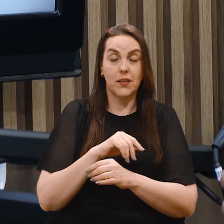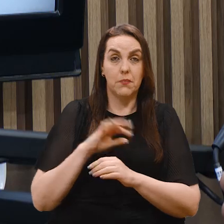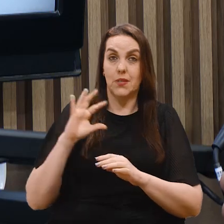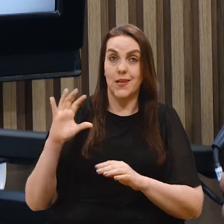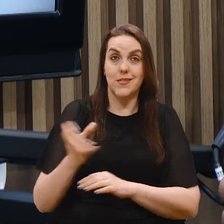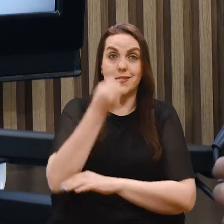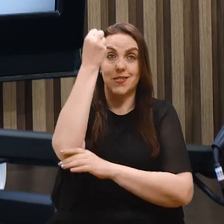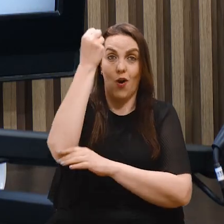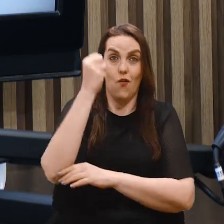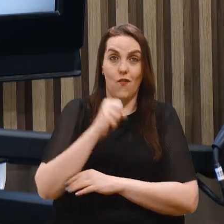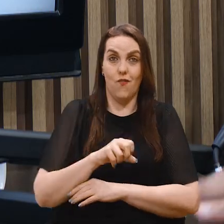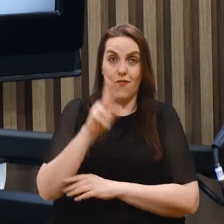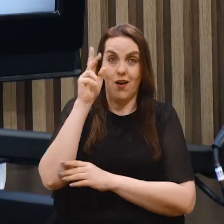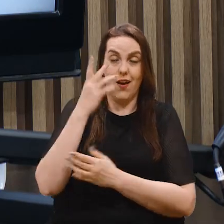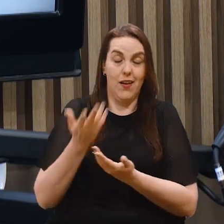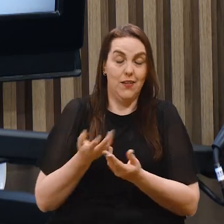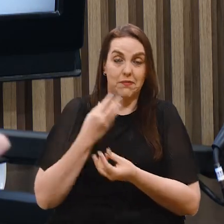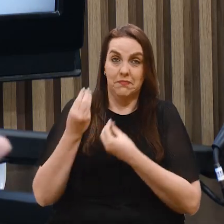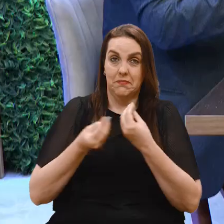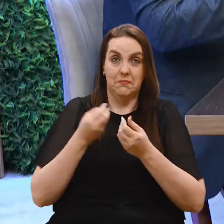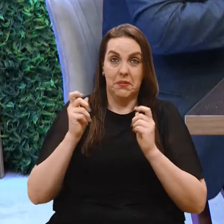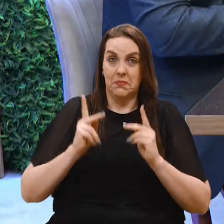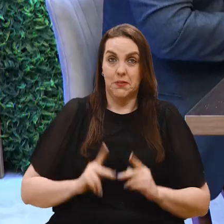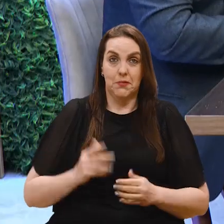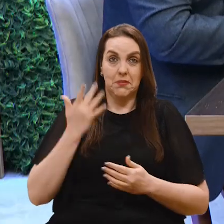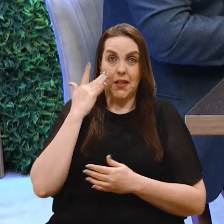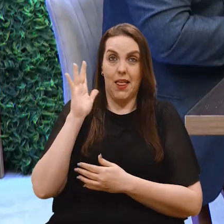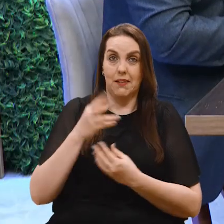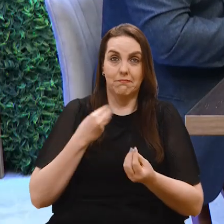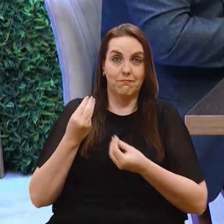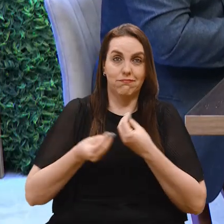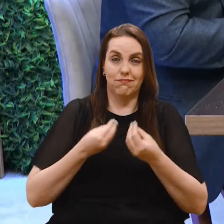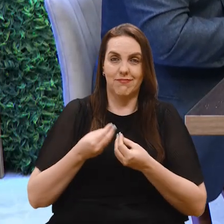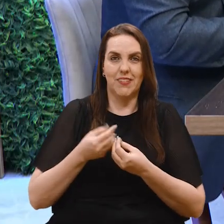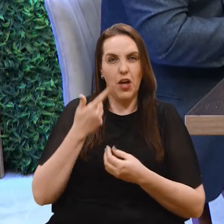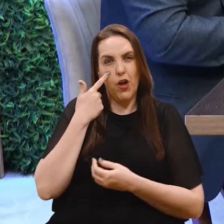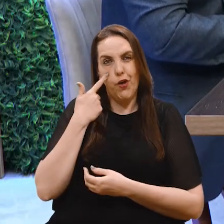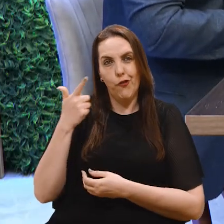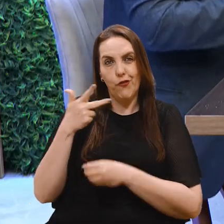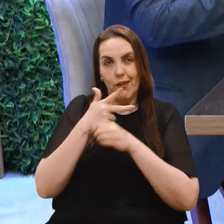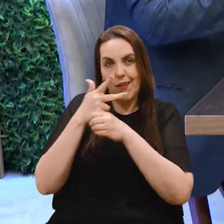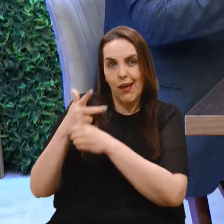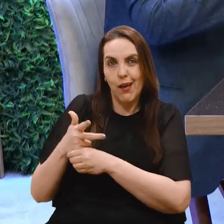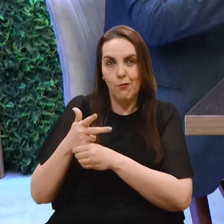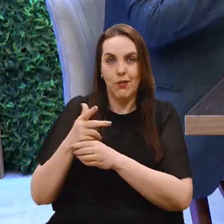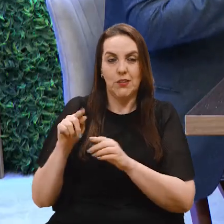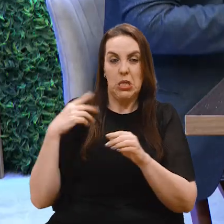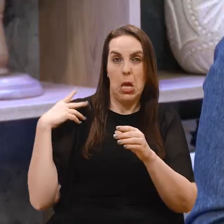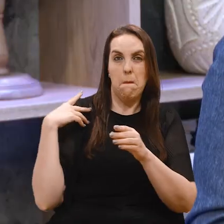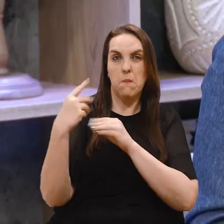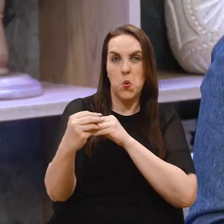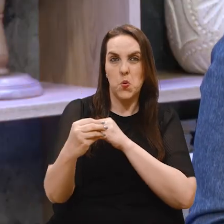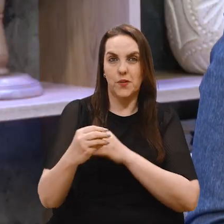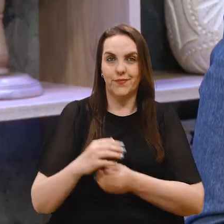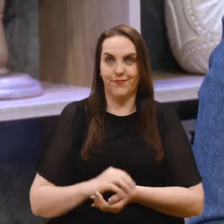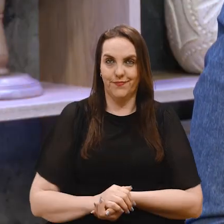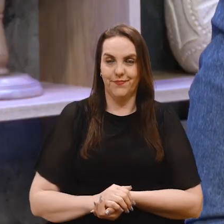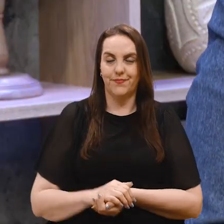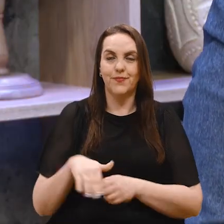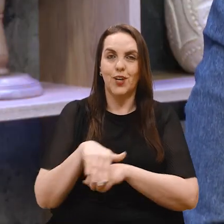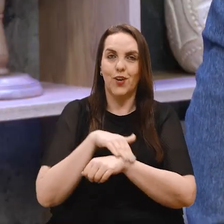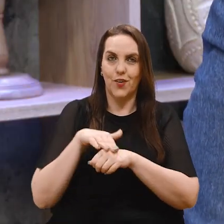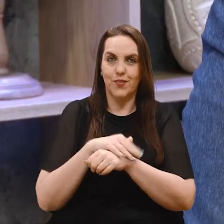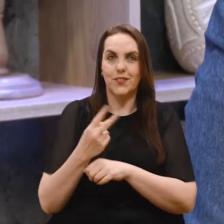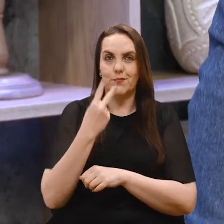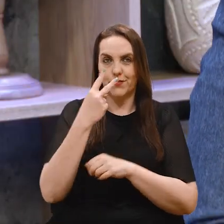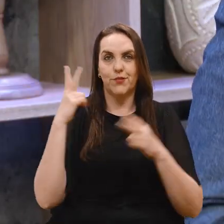o padre que estava... Talvez porque ele tenha visto a nossa equipe de reportagem também. Mas, de qualquer maneira, a gente conversou com 2